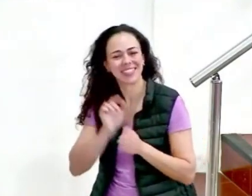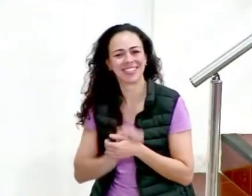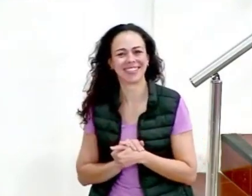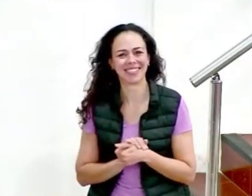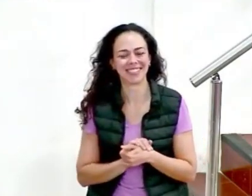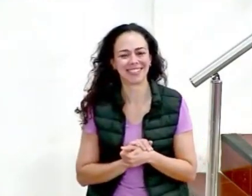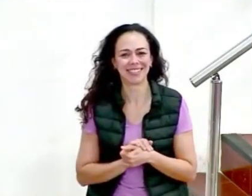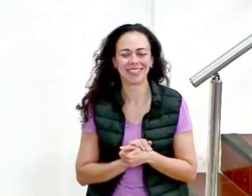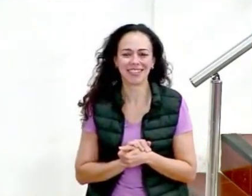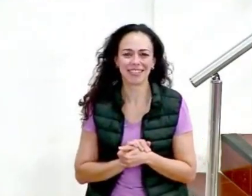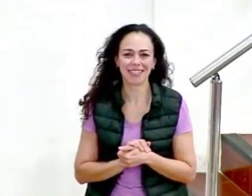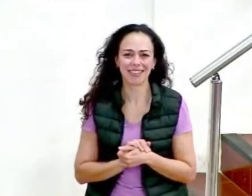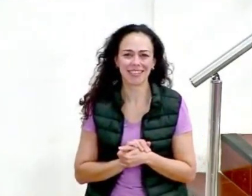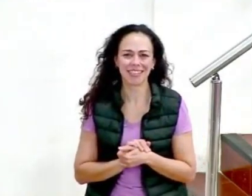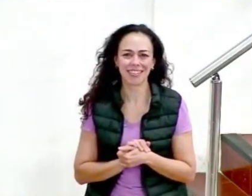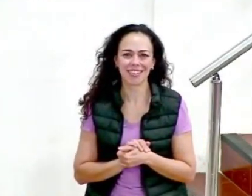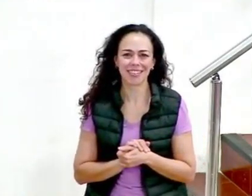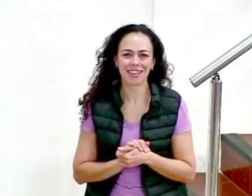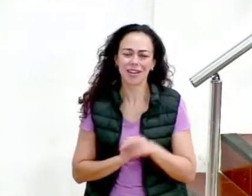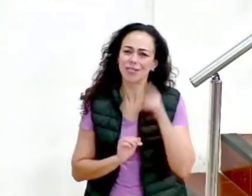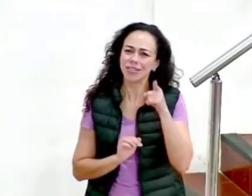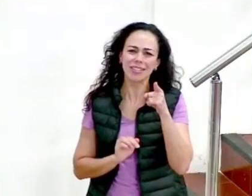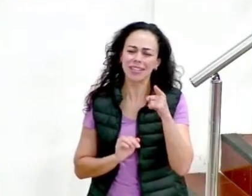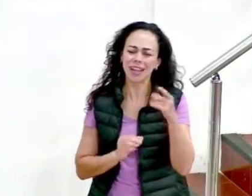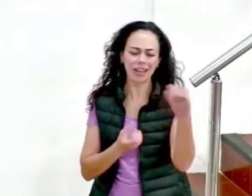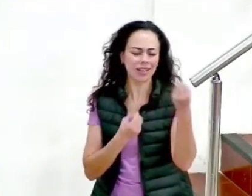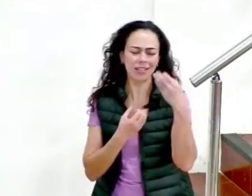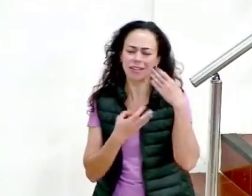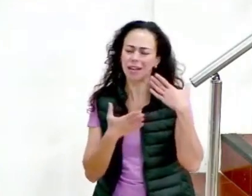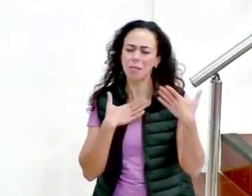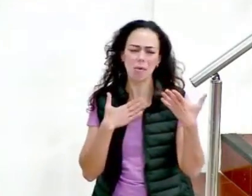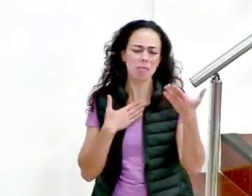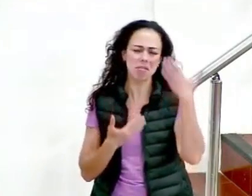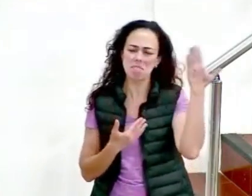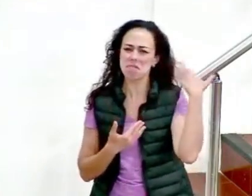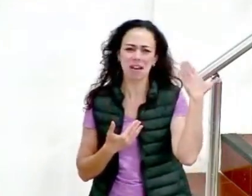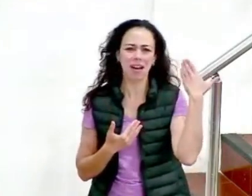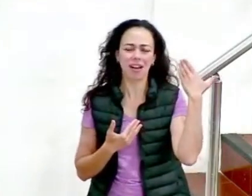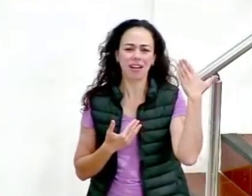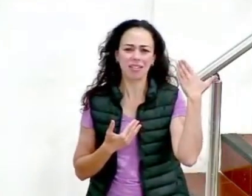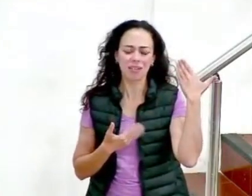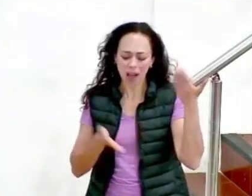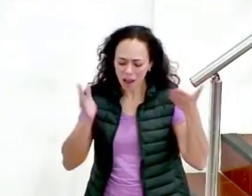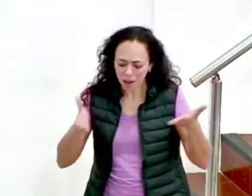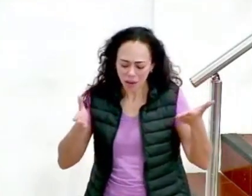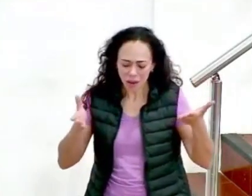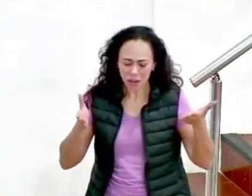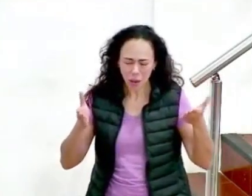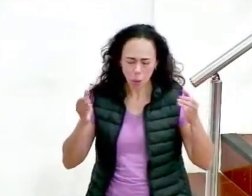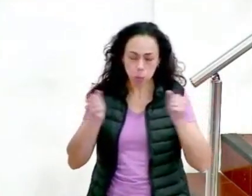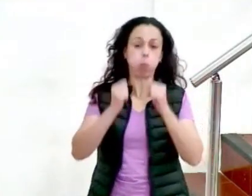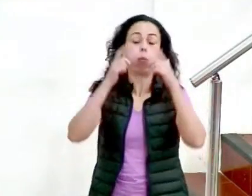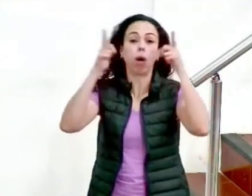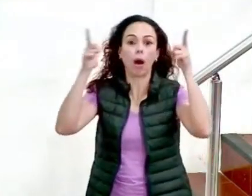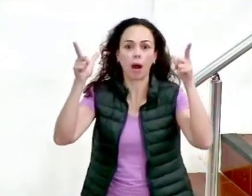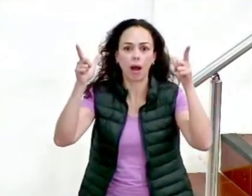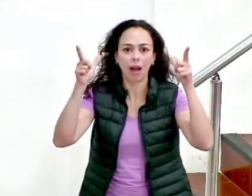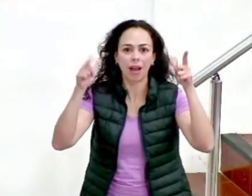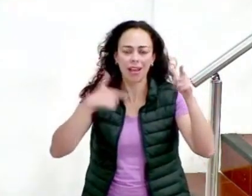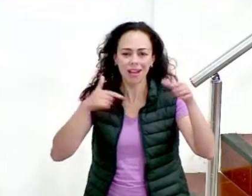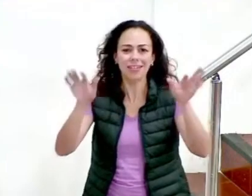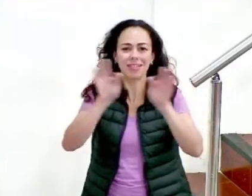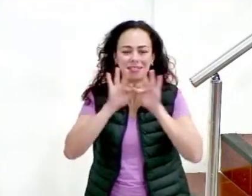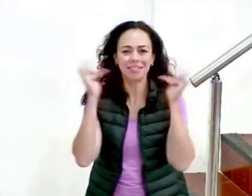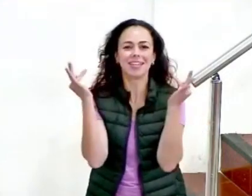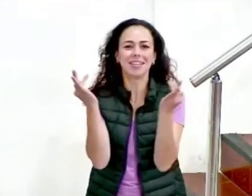tudo, que você estava me ensinando, que você estava falando, agora tudo faz sentido, eu sou da mesma família,